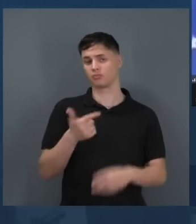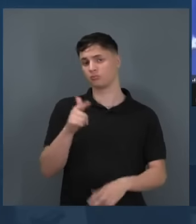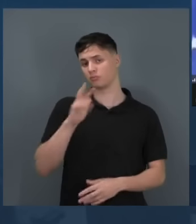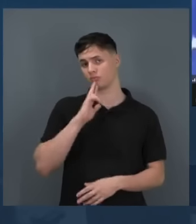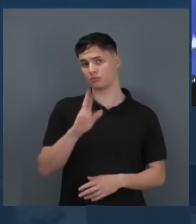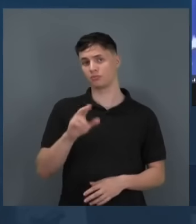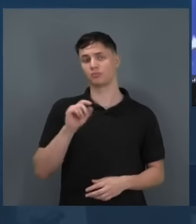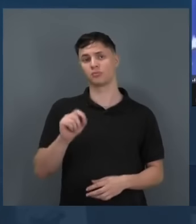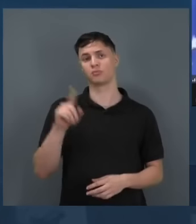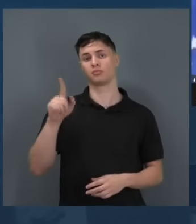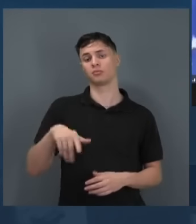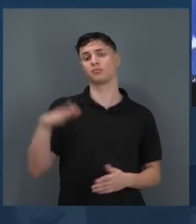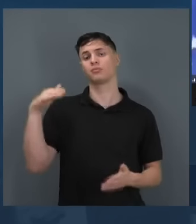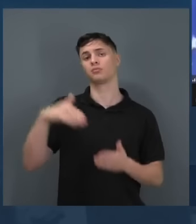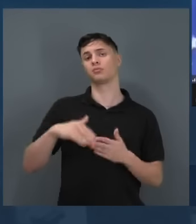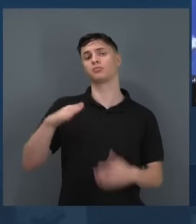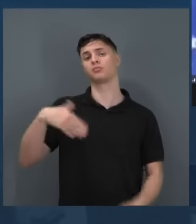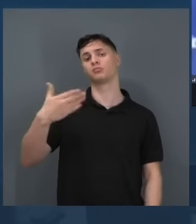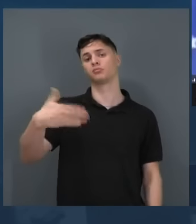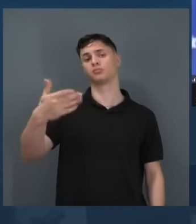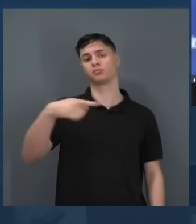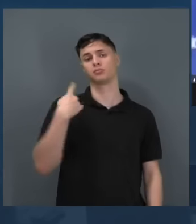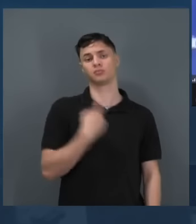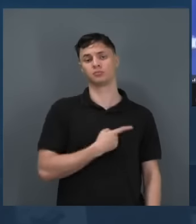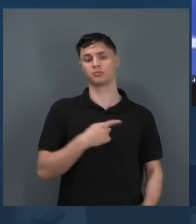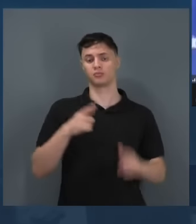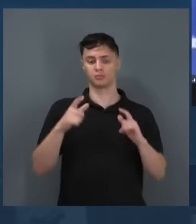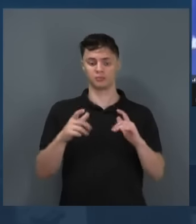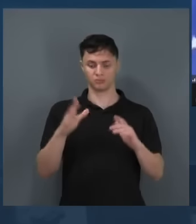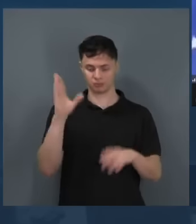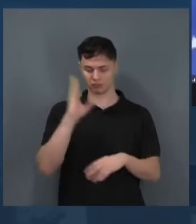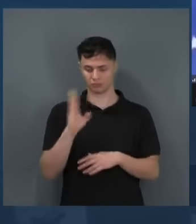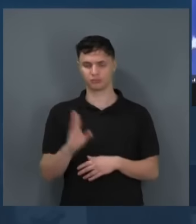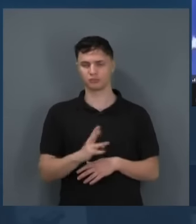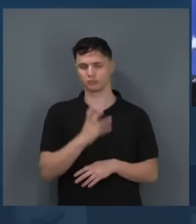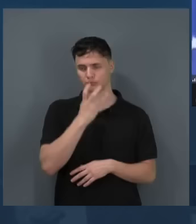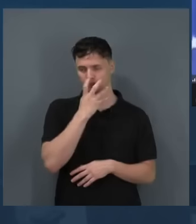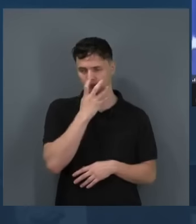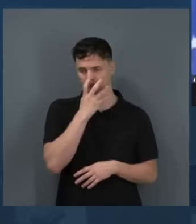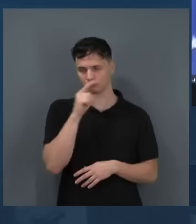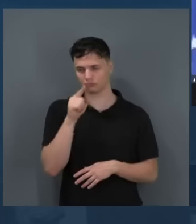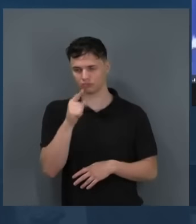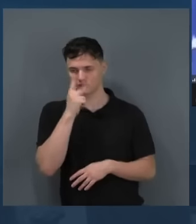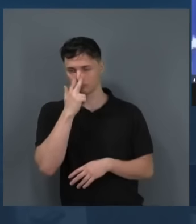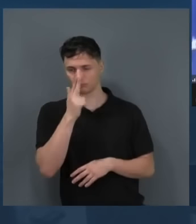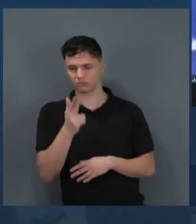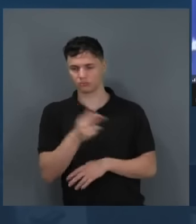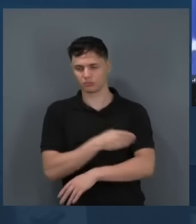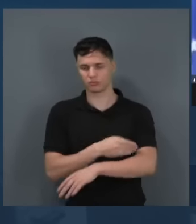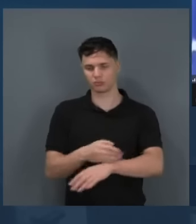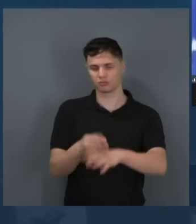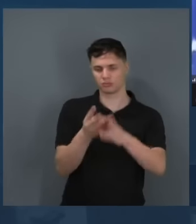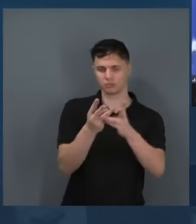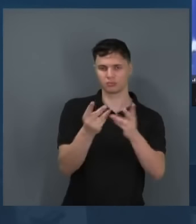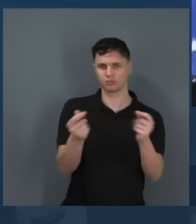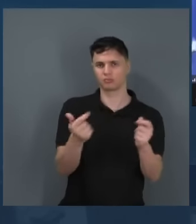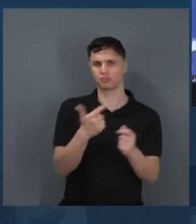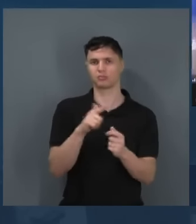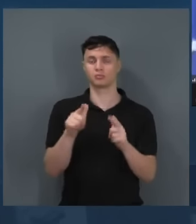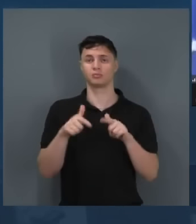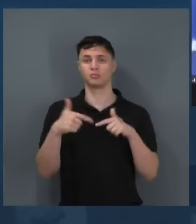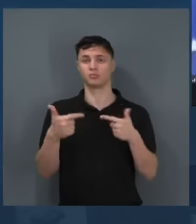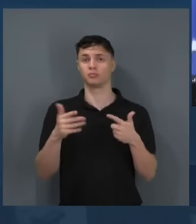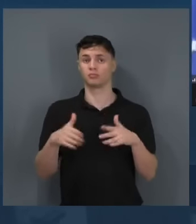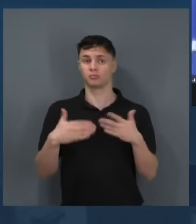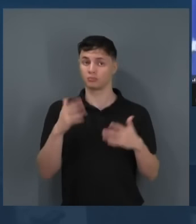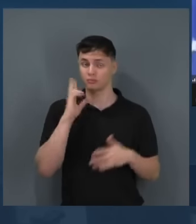é: até quando a nossa casa vai continuar assistindo tanta degradação moral, mas sem uma atitude? Então,